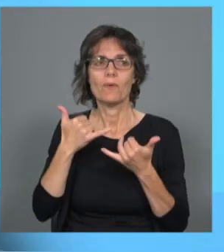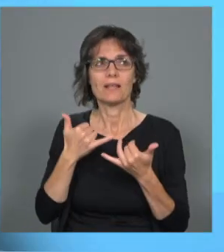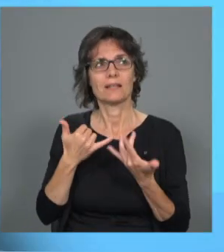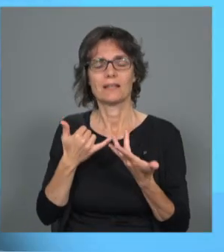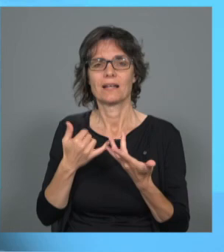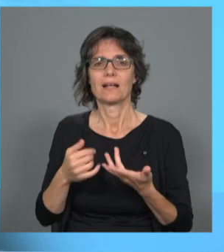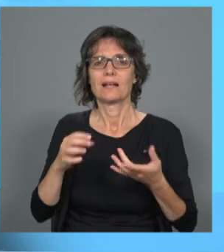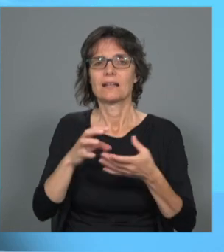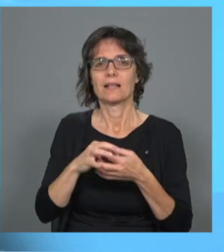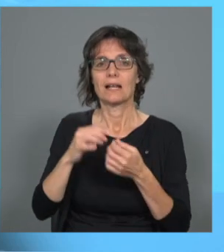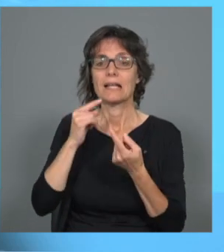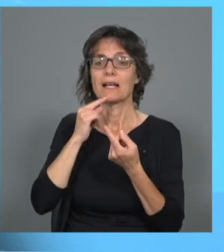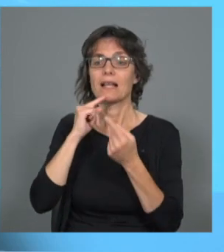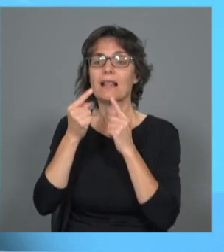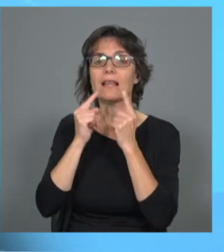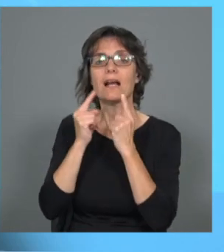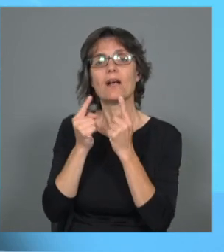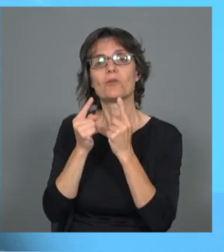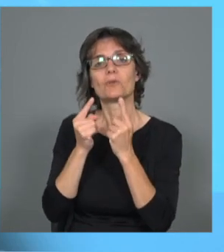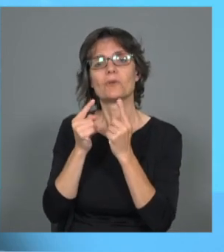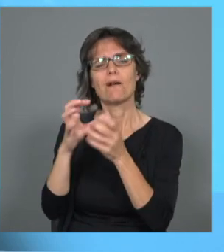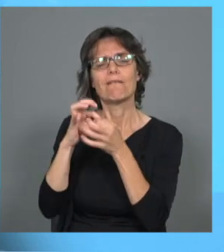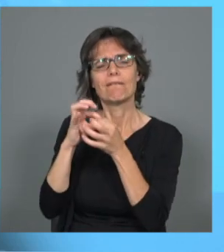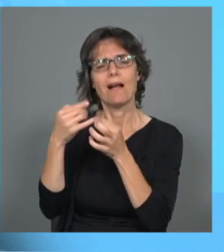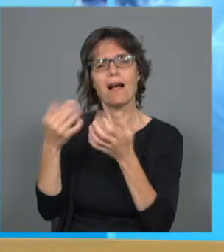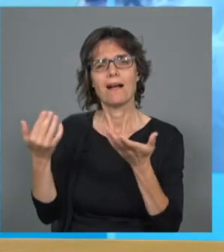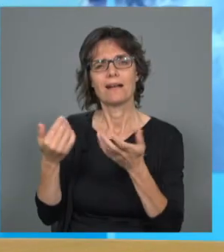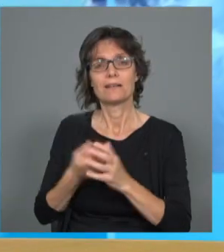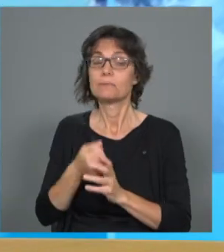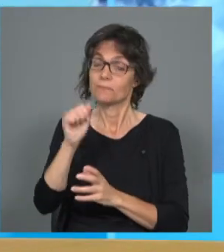algo que se sabe que se tem, não é? Exato, porque